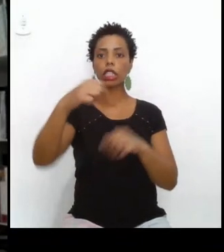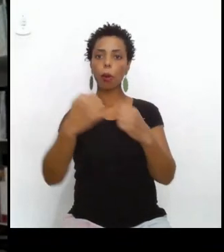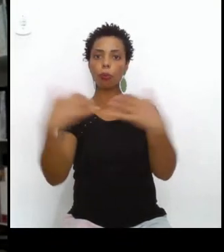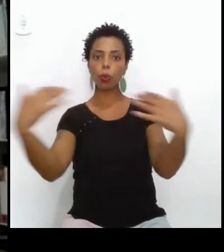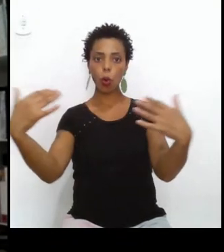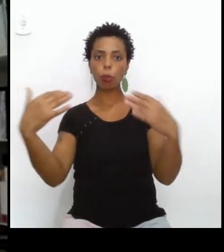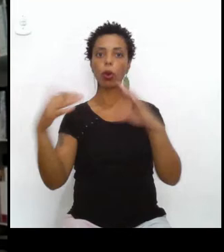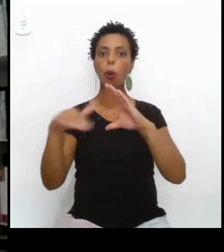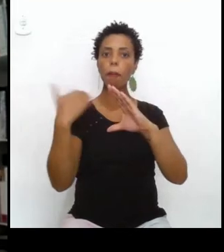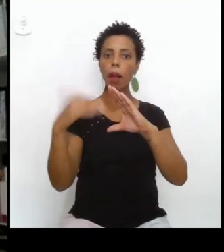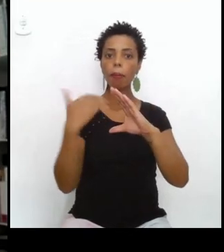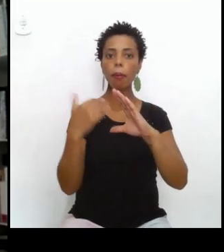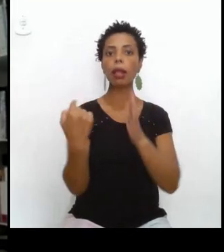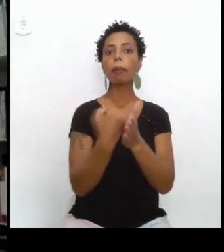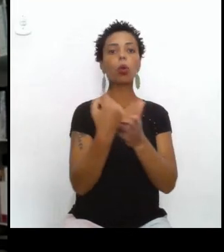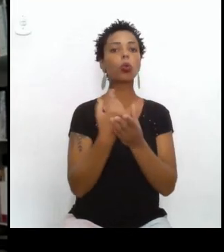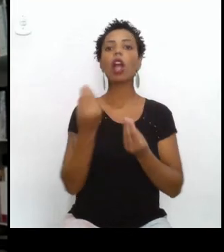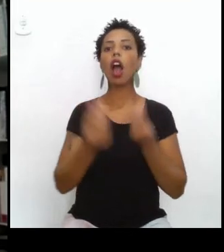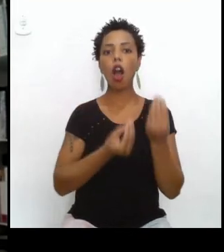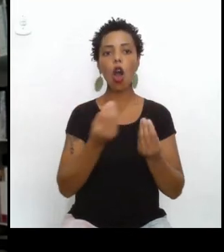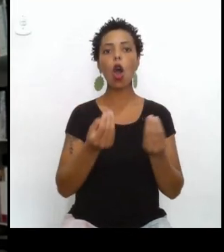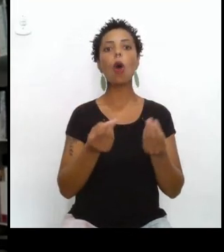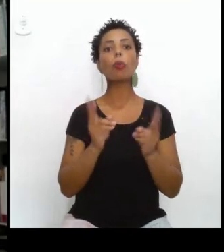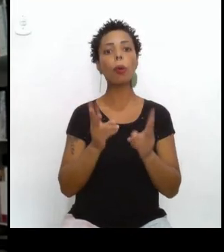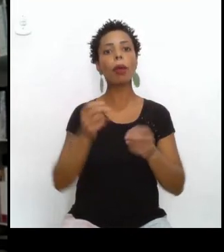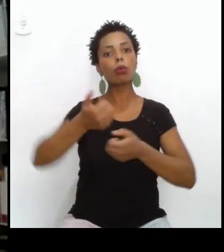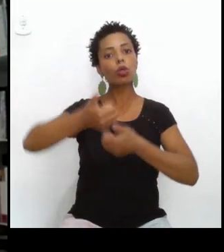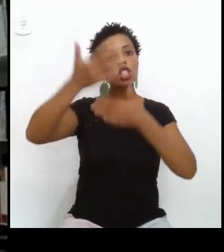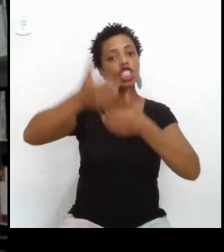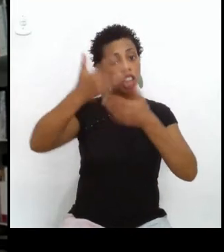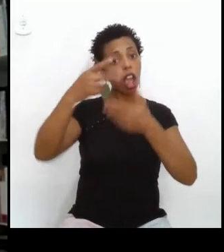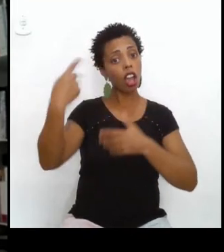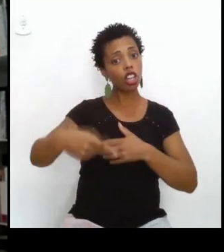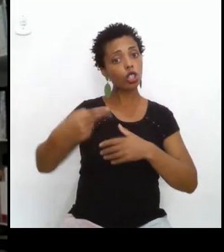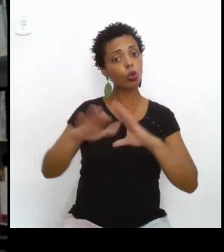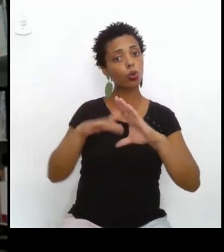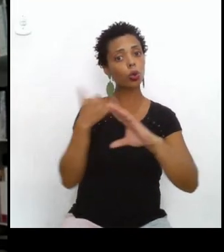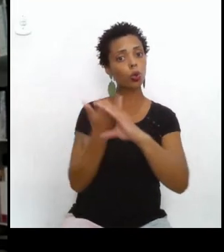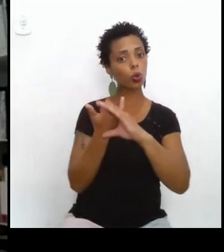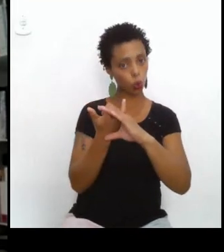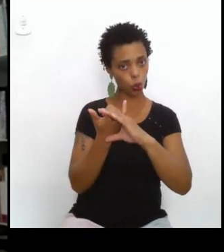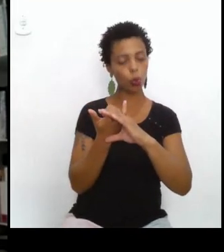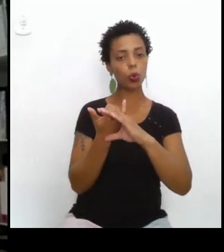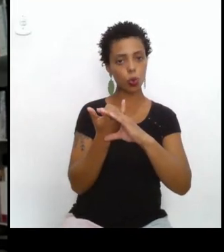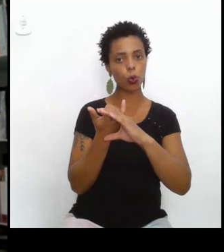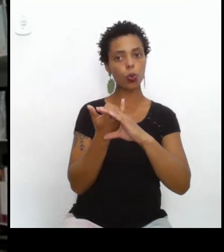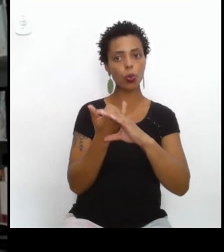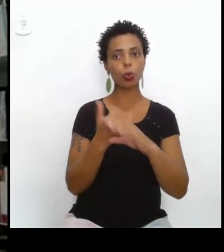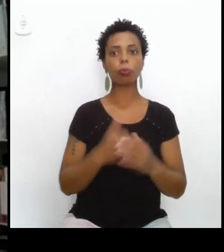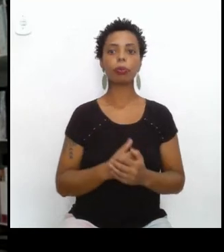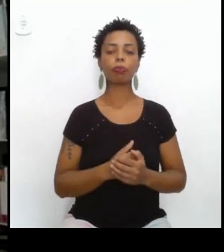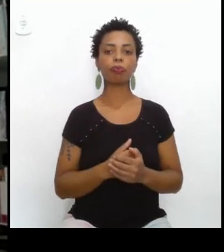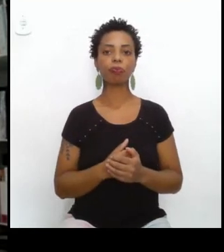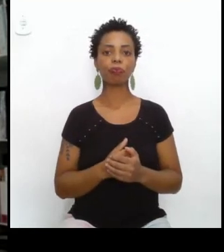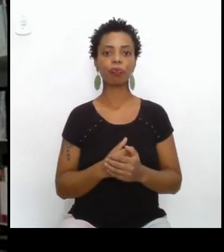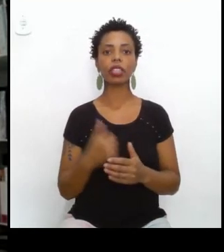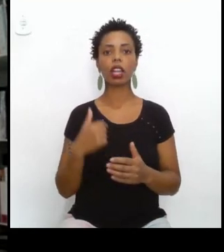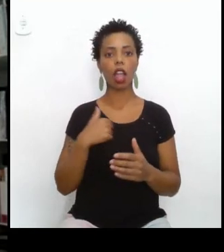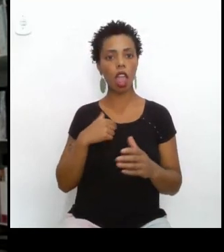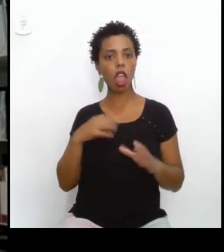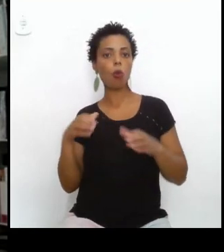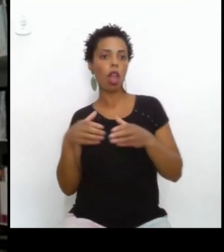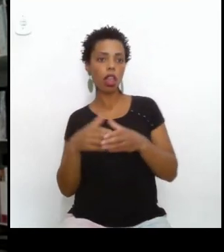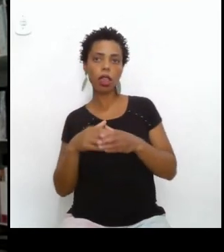endereçadas através desse desse chat do próprio canal do YouTube A equipe e eu vamos selecionar